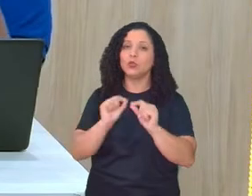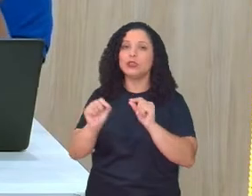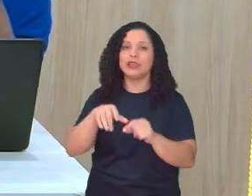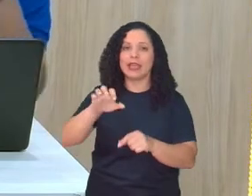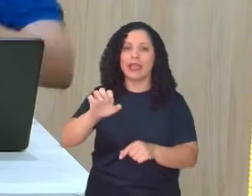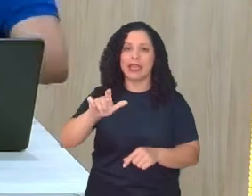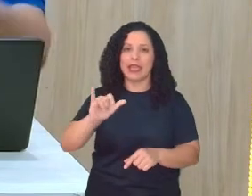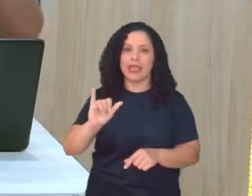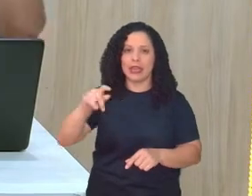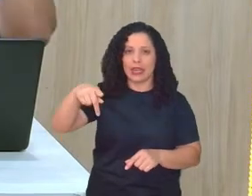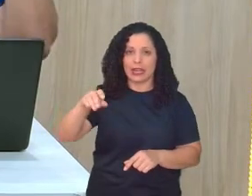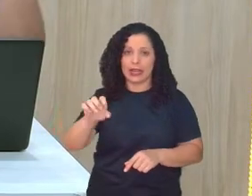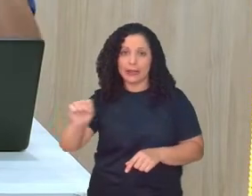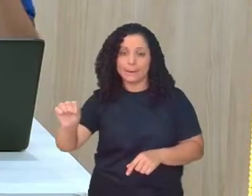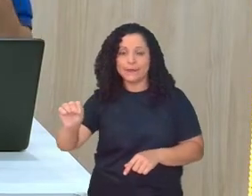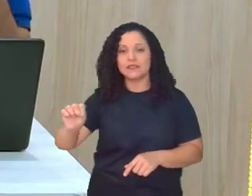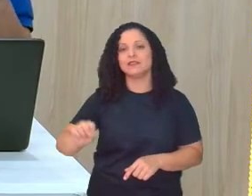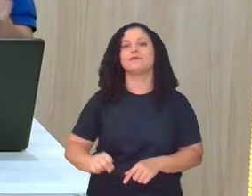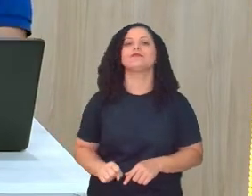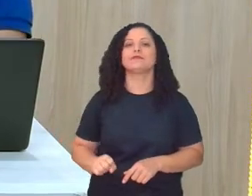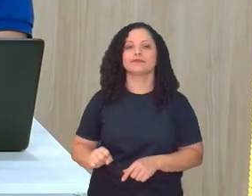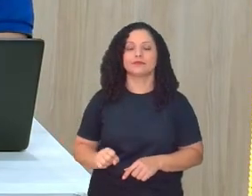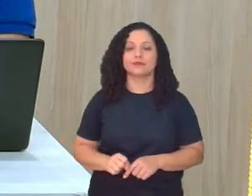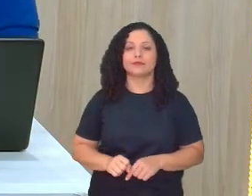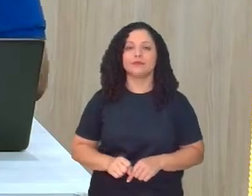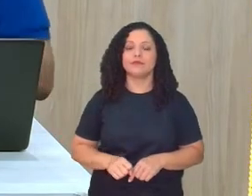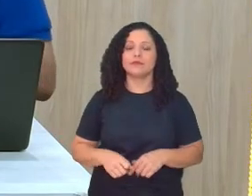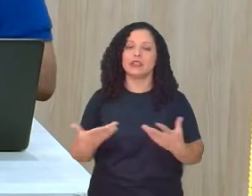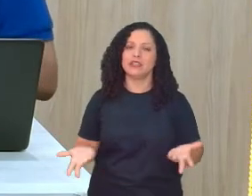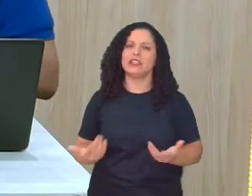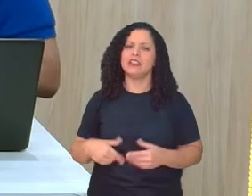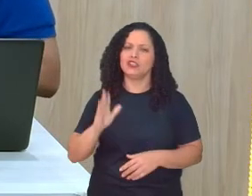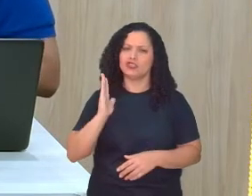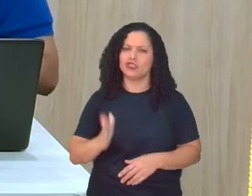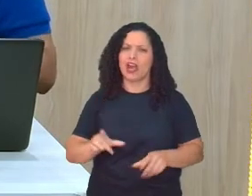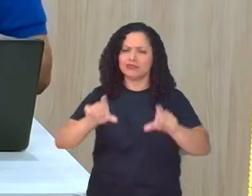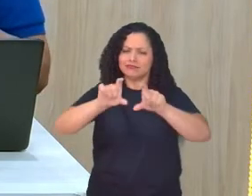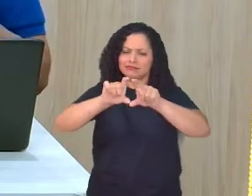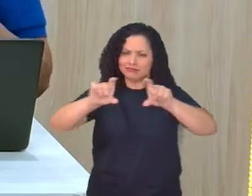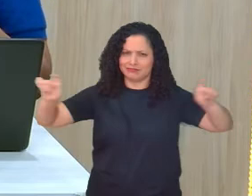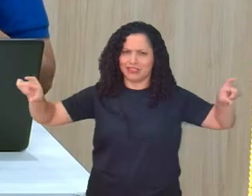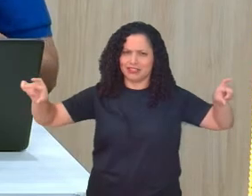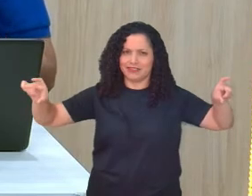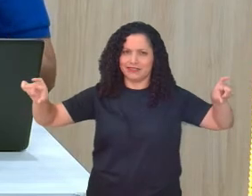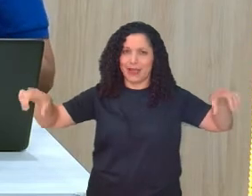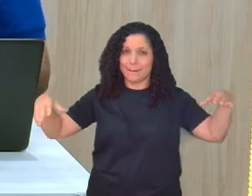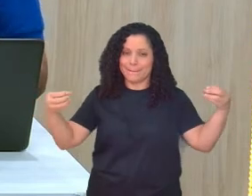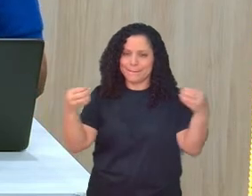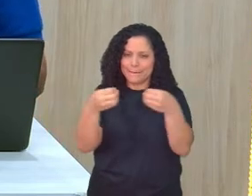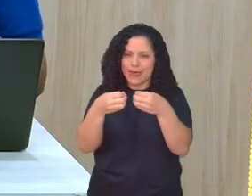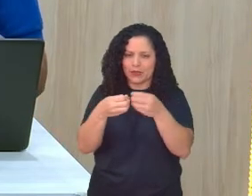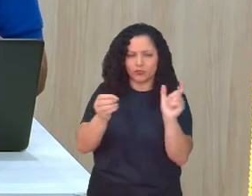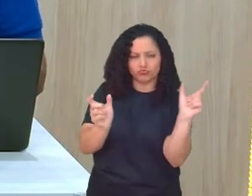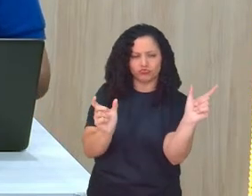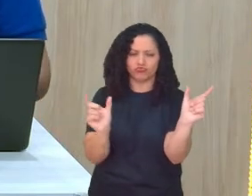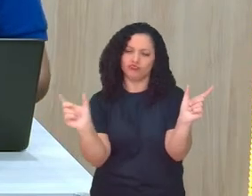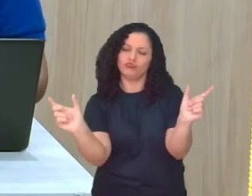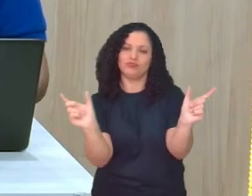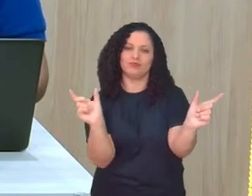elipse, Isso. porque o termo já havia sido dito e estava muito próximo. Então, é como você dizer,